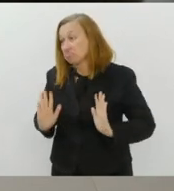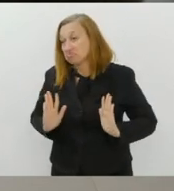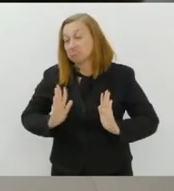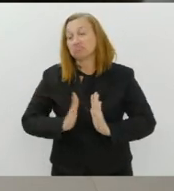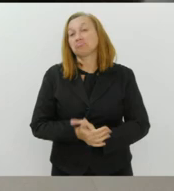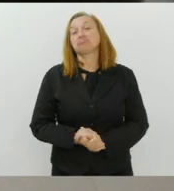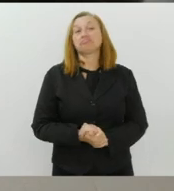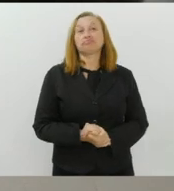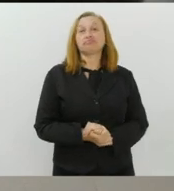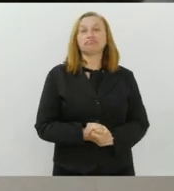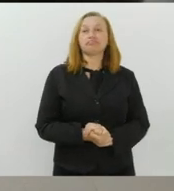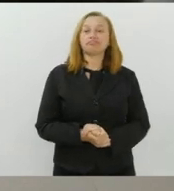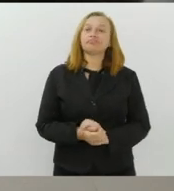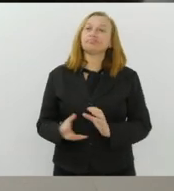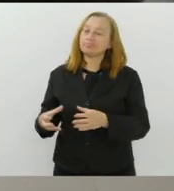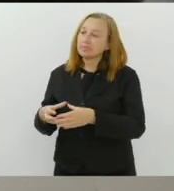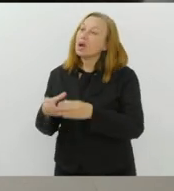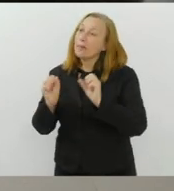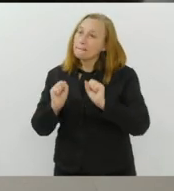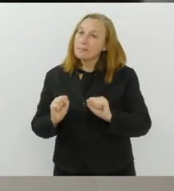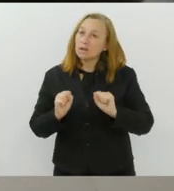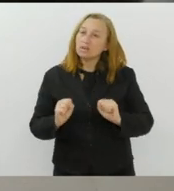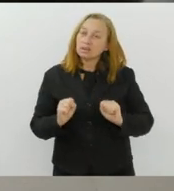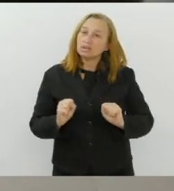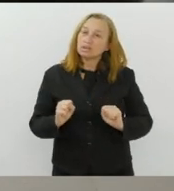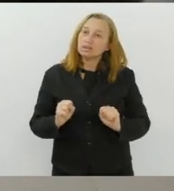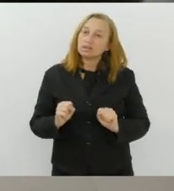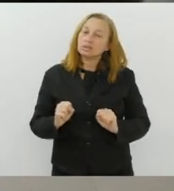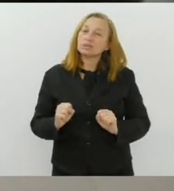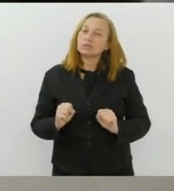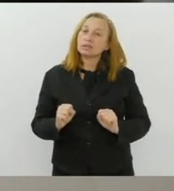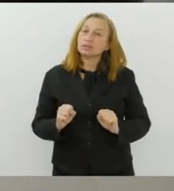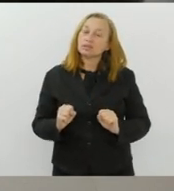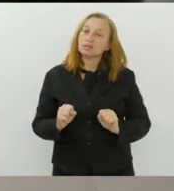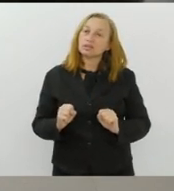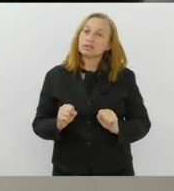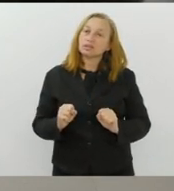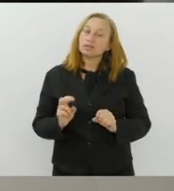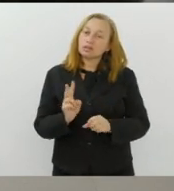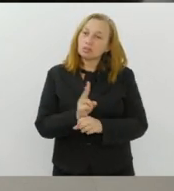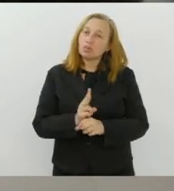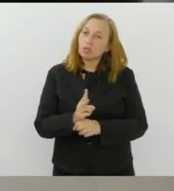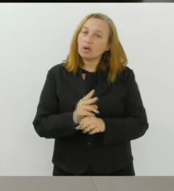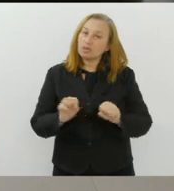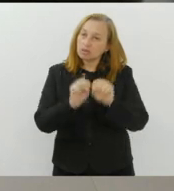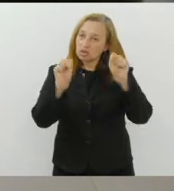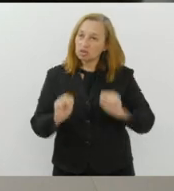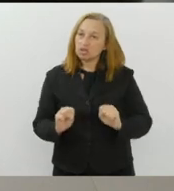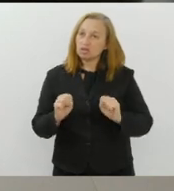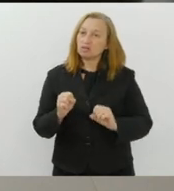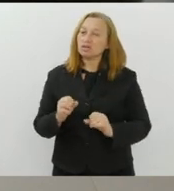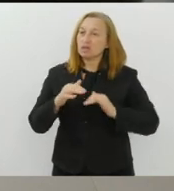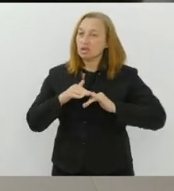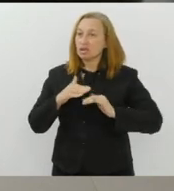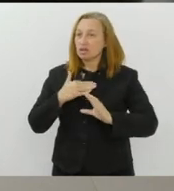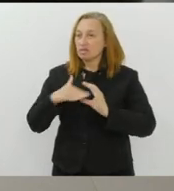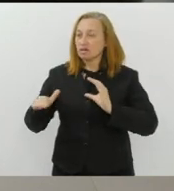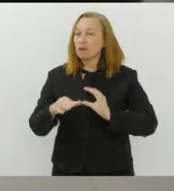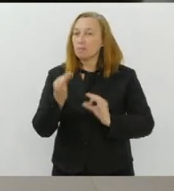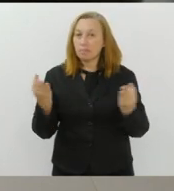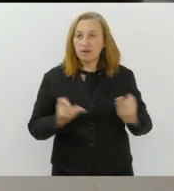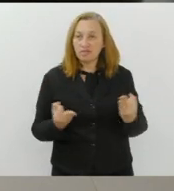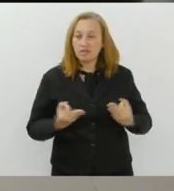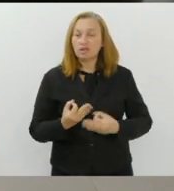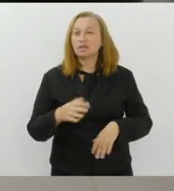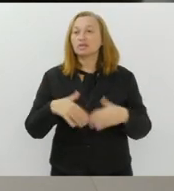para oferecer à comissão. Mas isso pode ser levantado, com certeza, buscado em sistema e informado. Perfeito. Nós vamos fazer